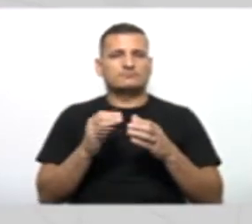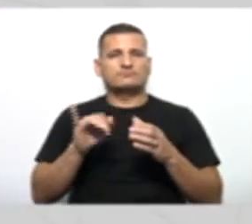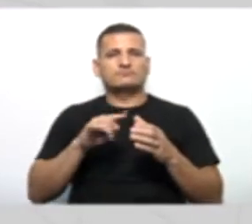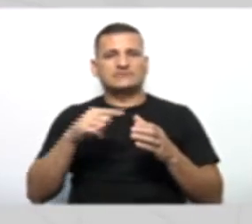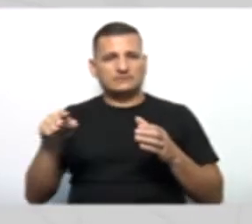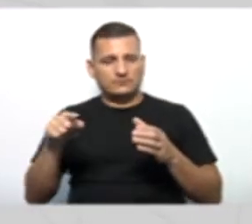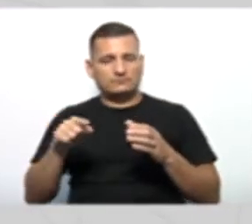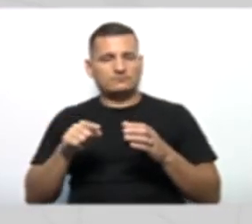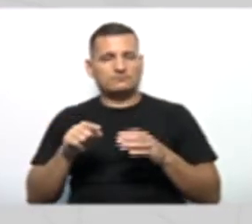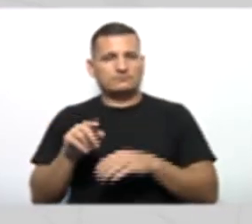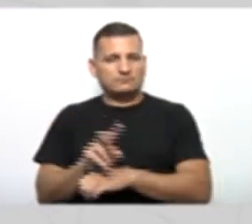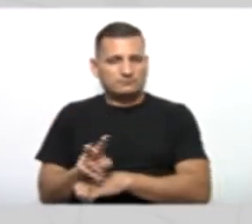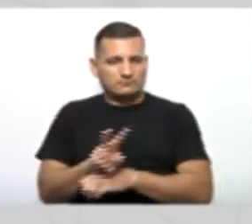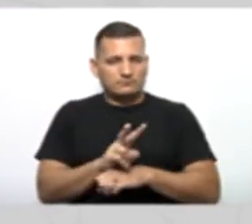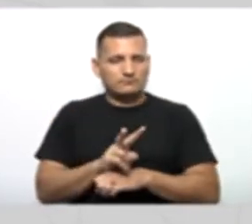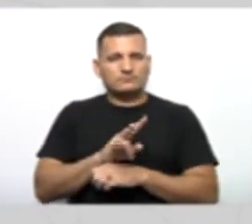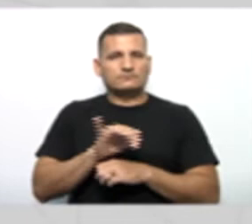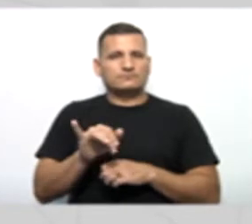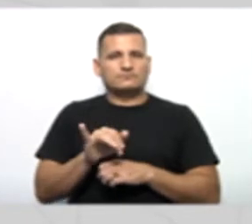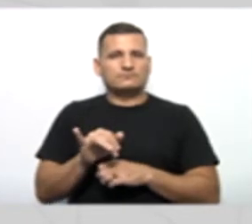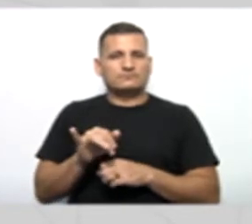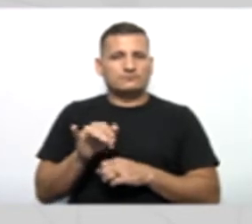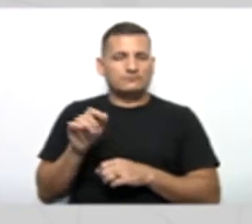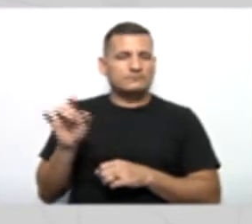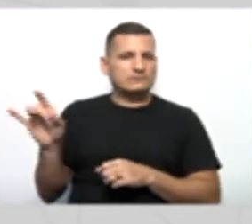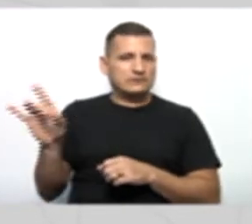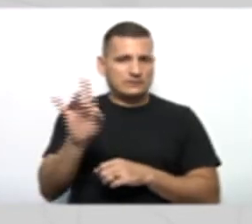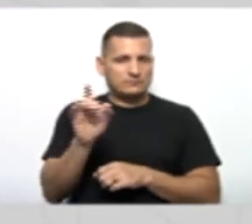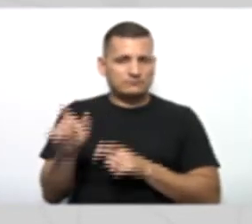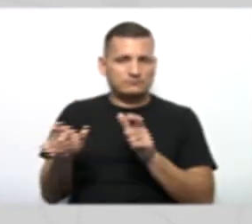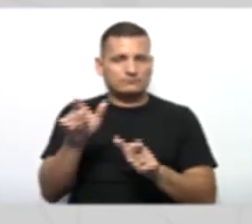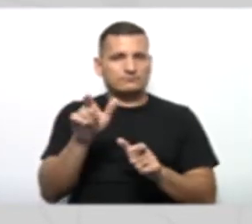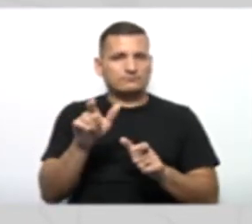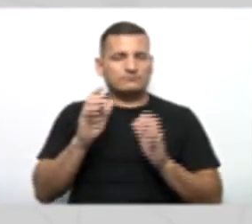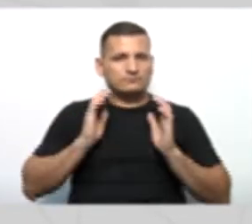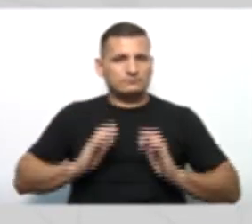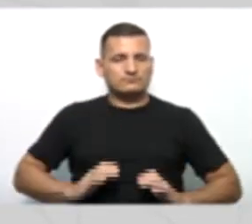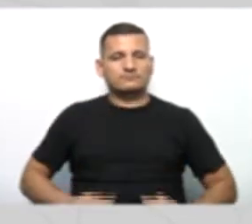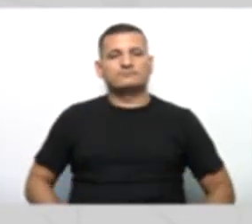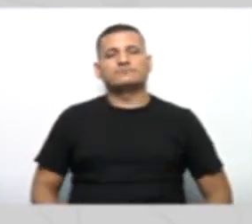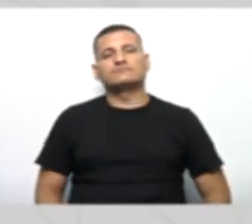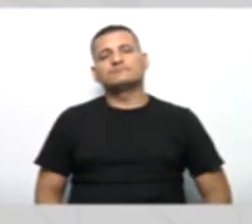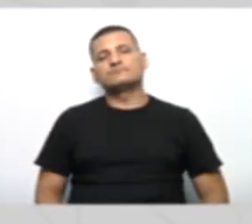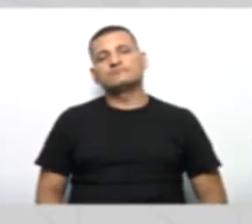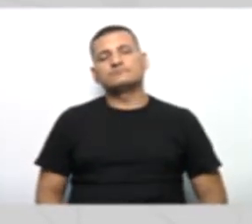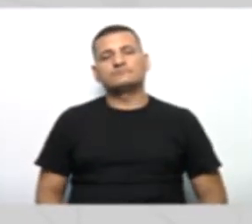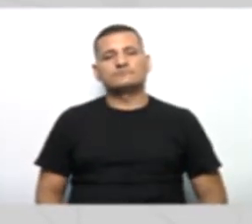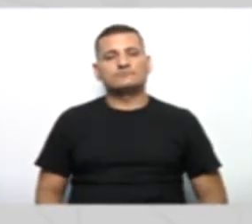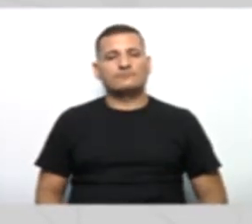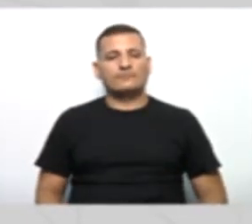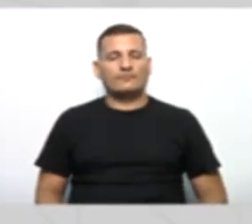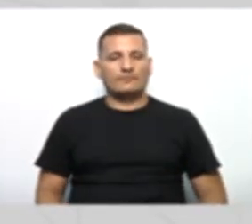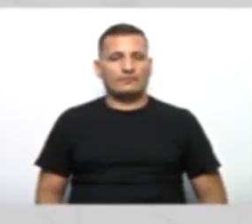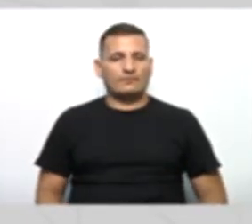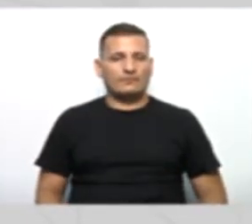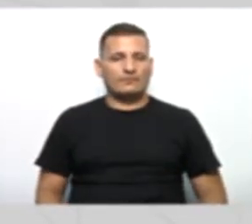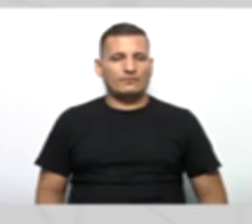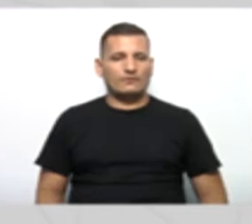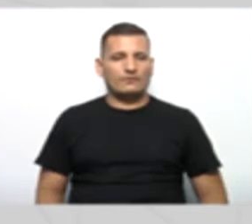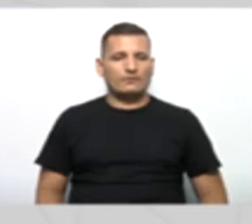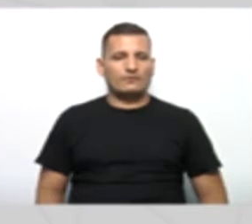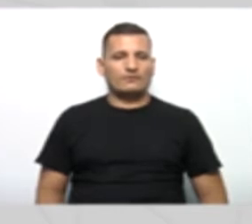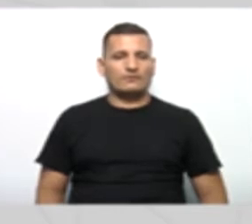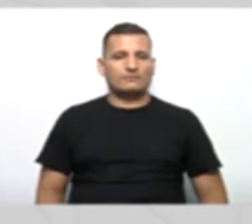de ética que vai fiscalizar as ações dos associados e as condutas dos associados e em relação